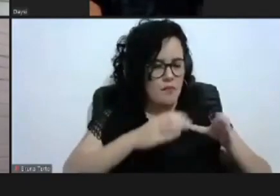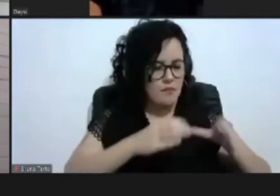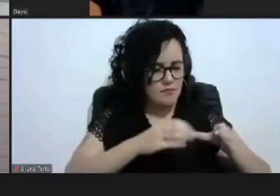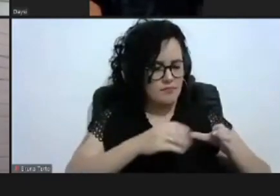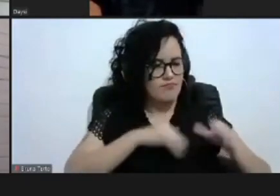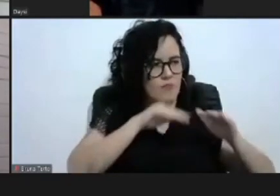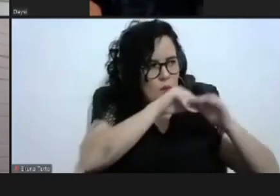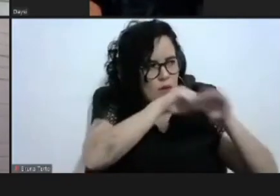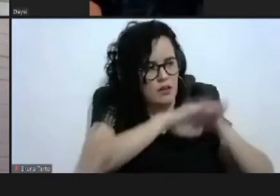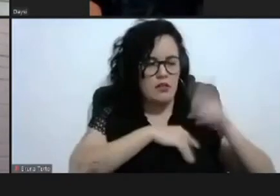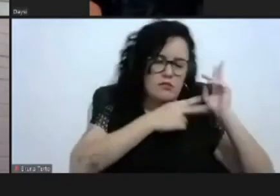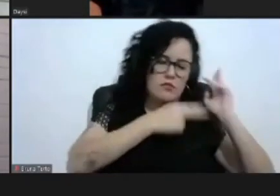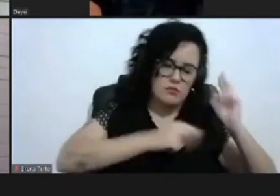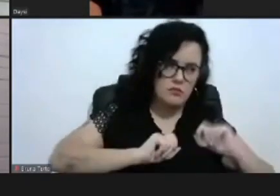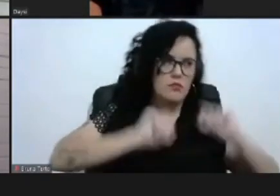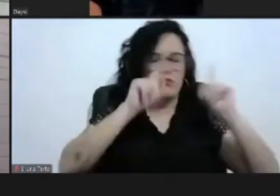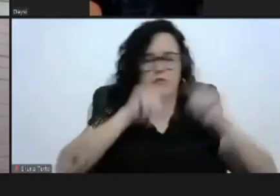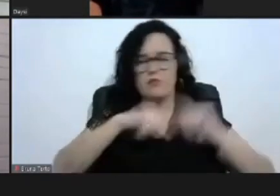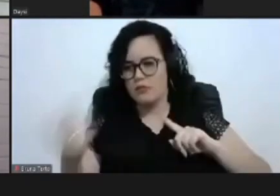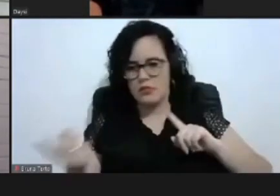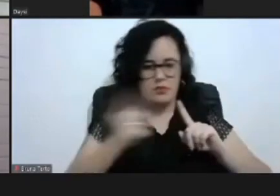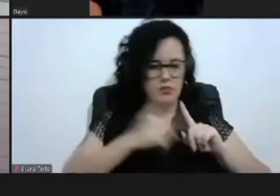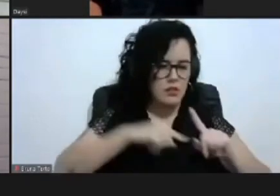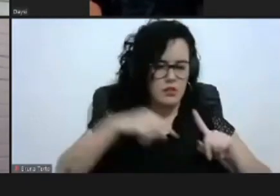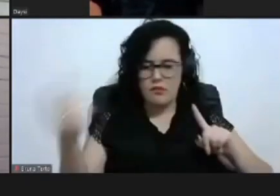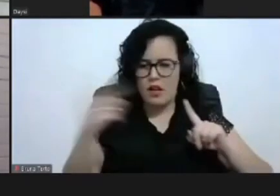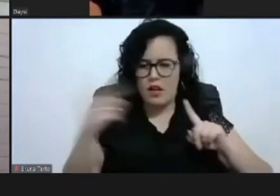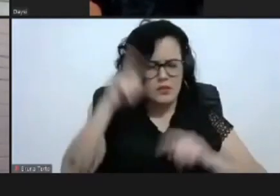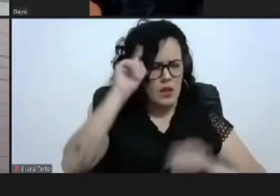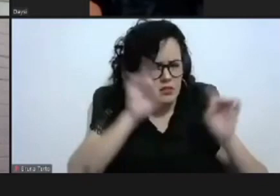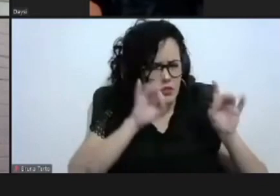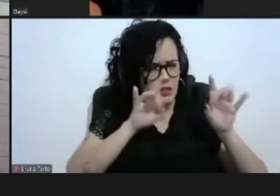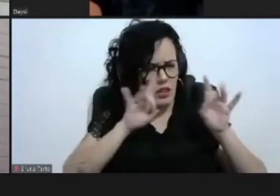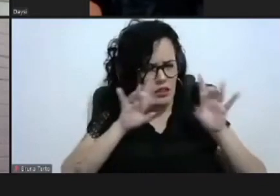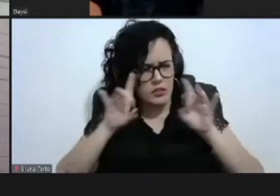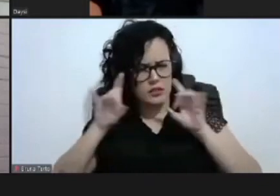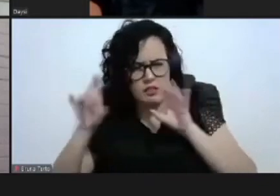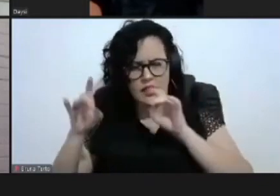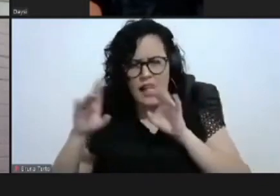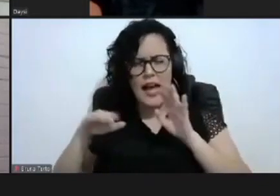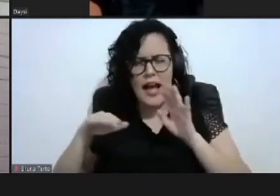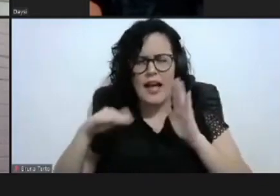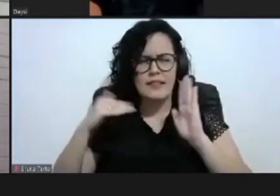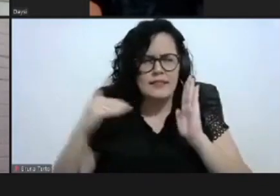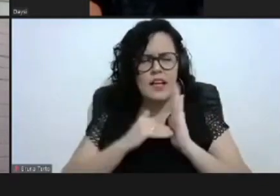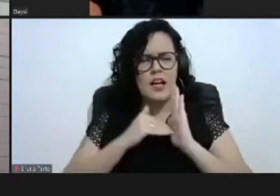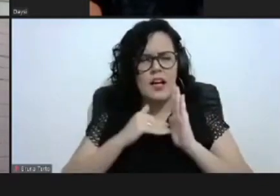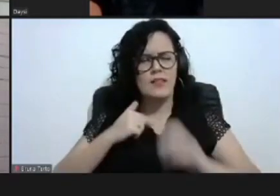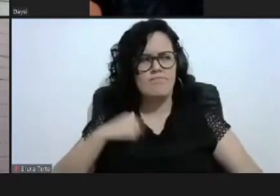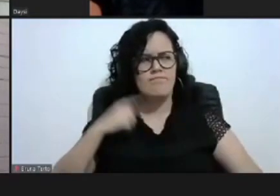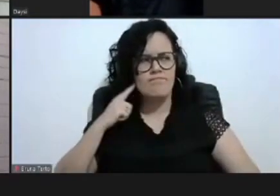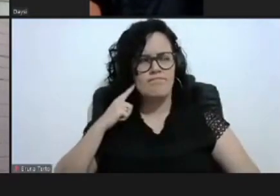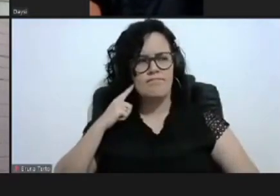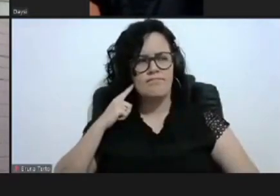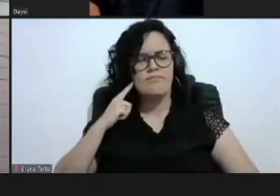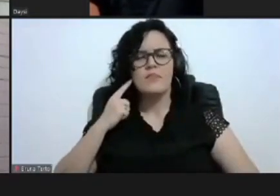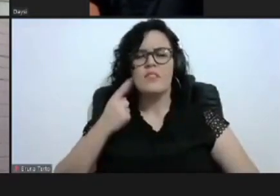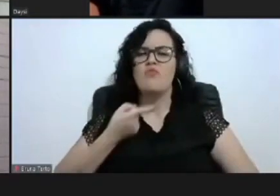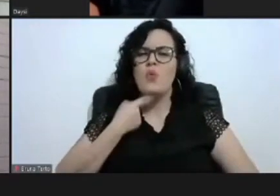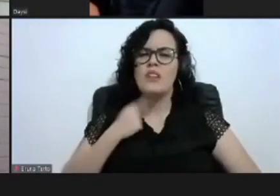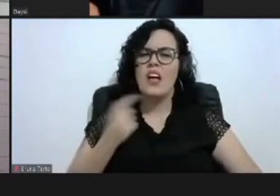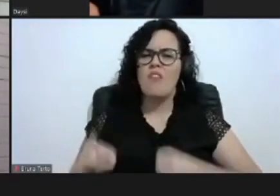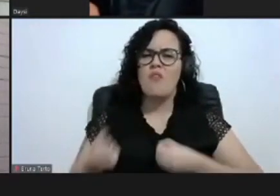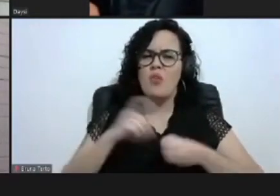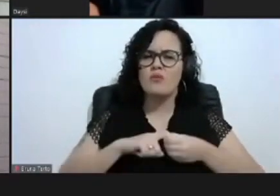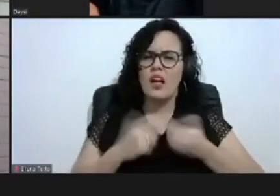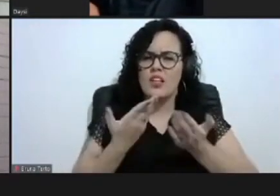assim sucessivamente, de segunda a sexta-feira. Até que, assim, eu começo a querer, né, voltar aos estudos.